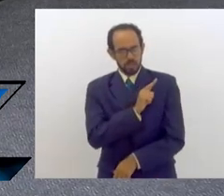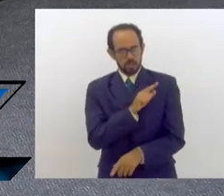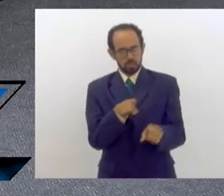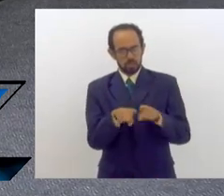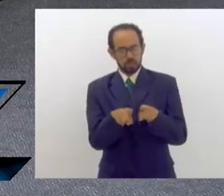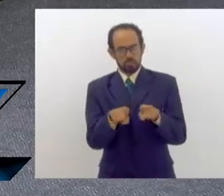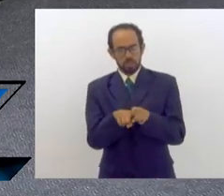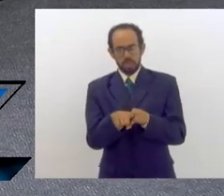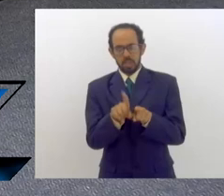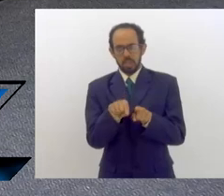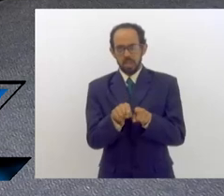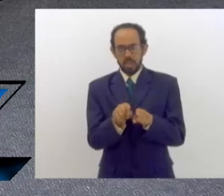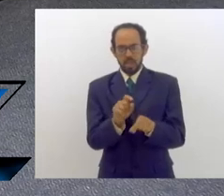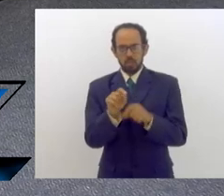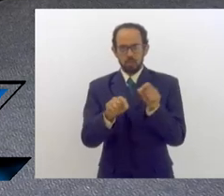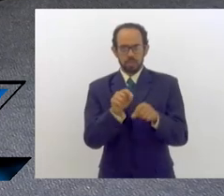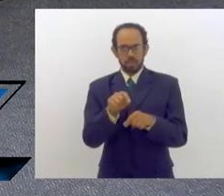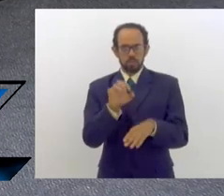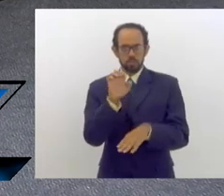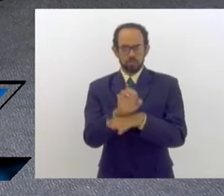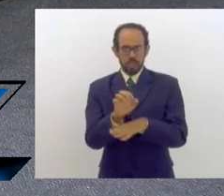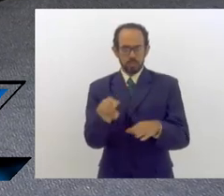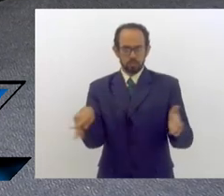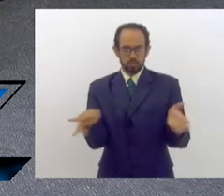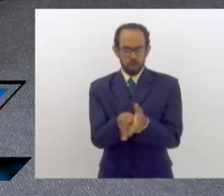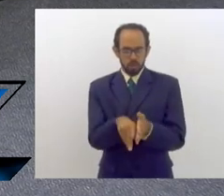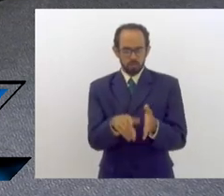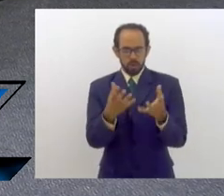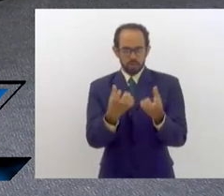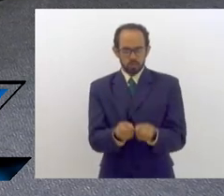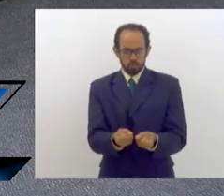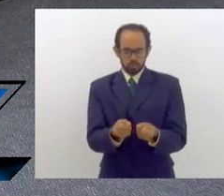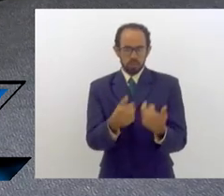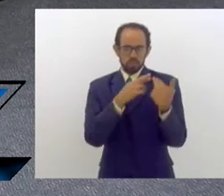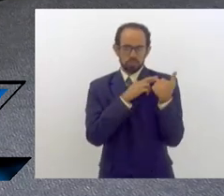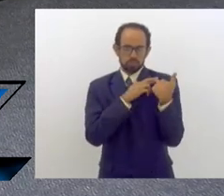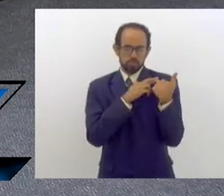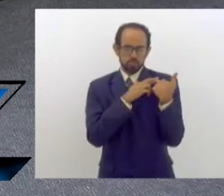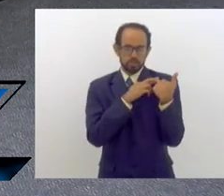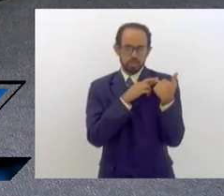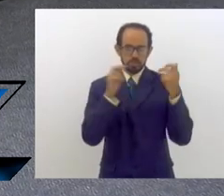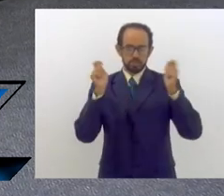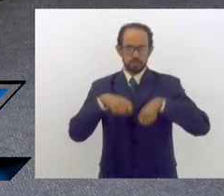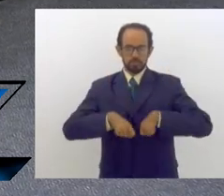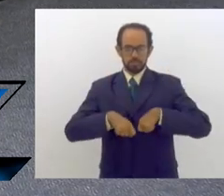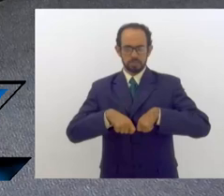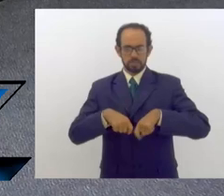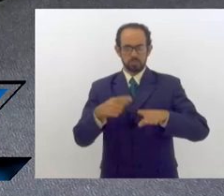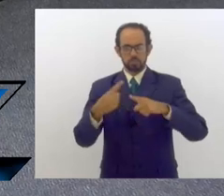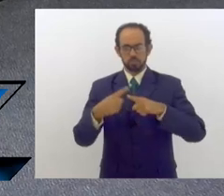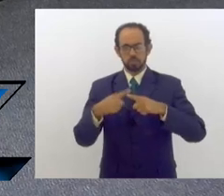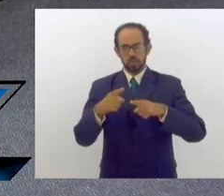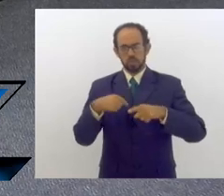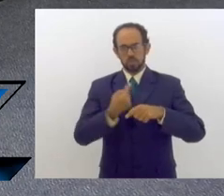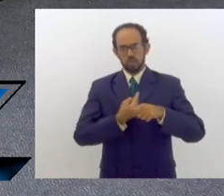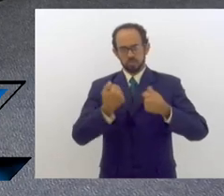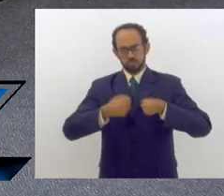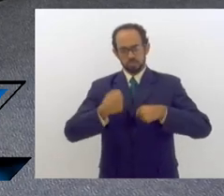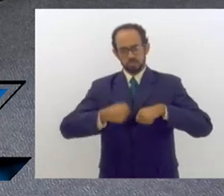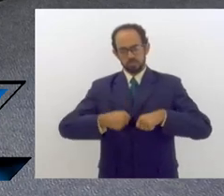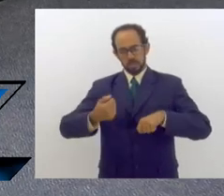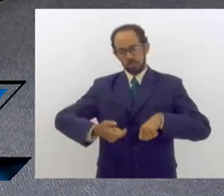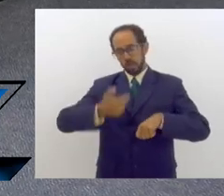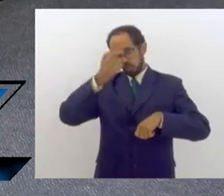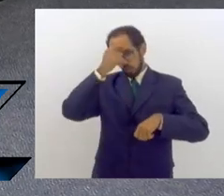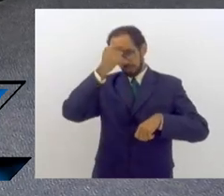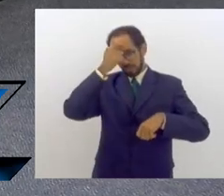passa pelo Estado assumir esse serviço assumir essa capacidade até porque nós temos que ter uma concepção de